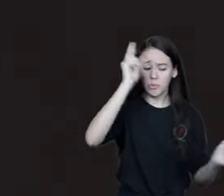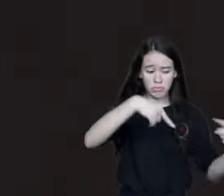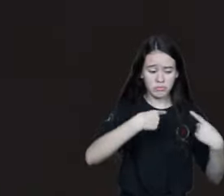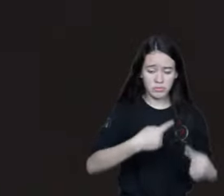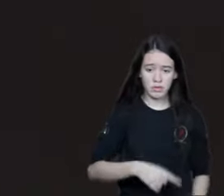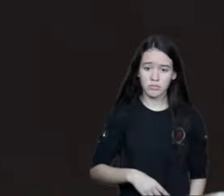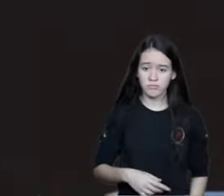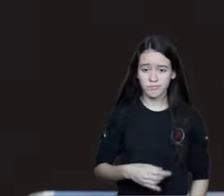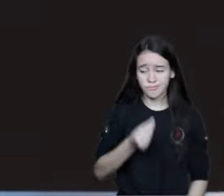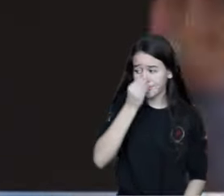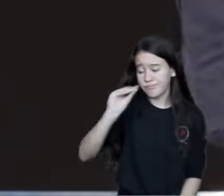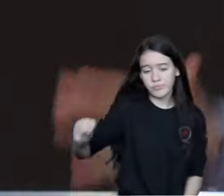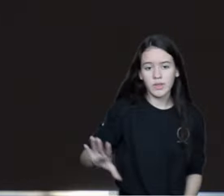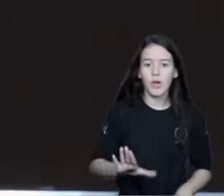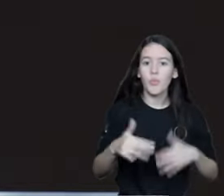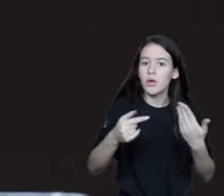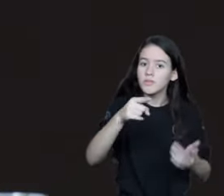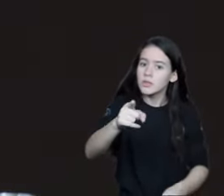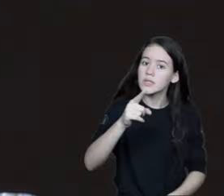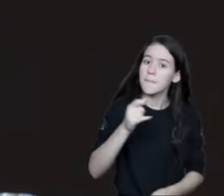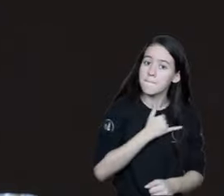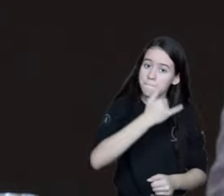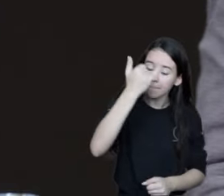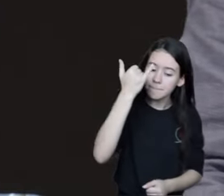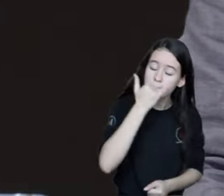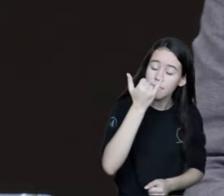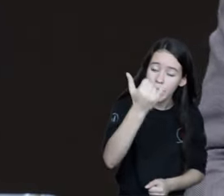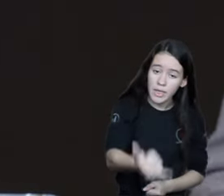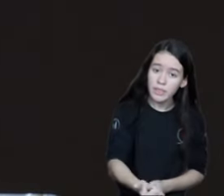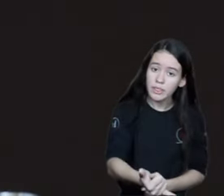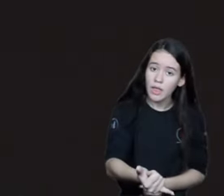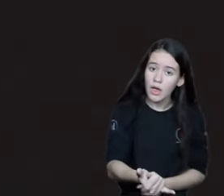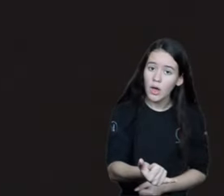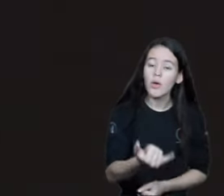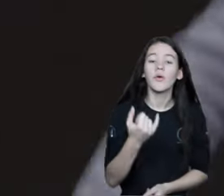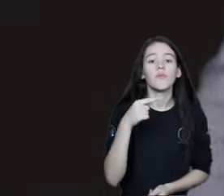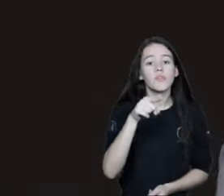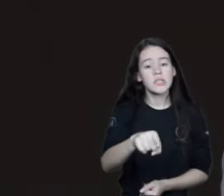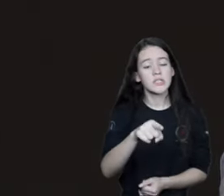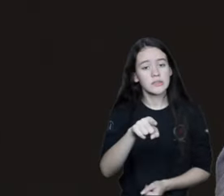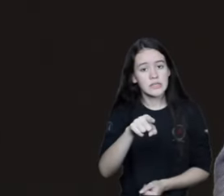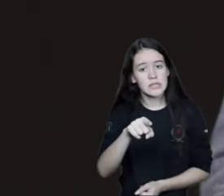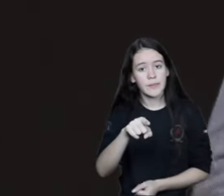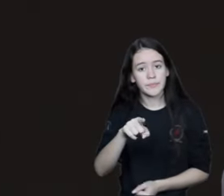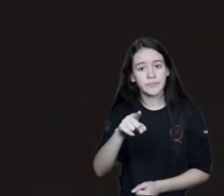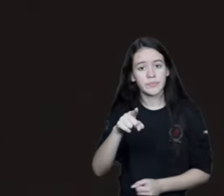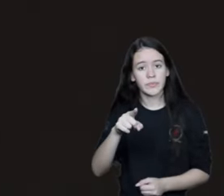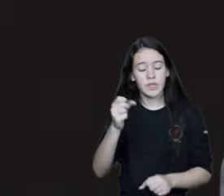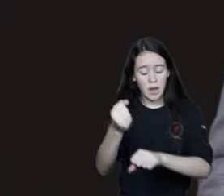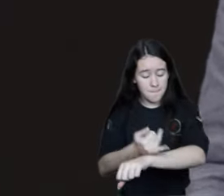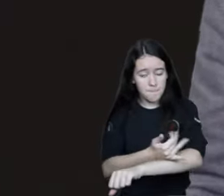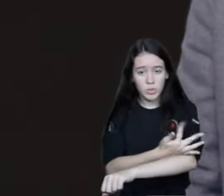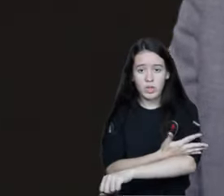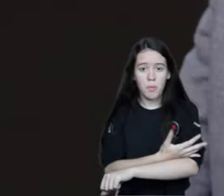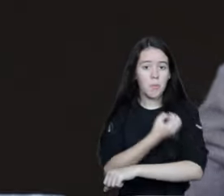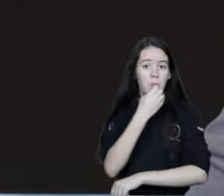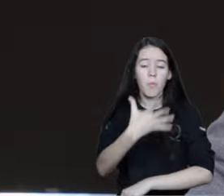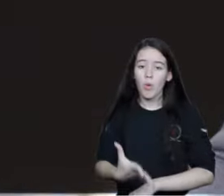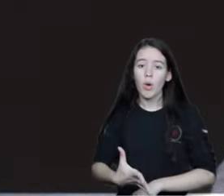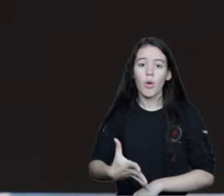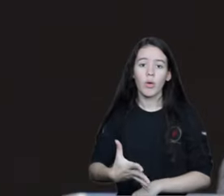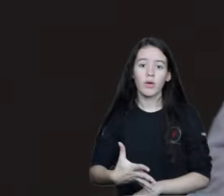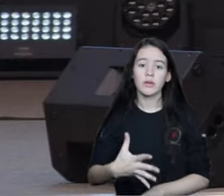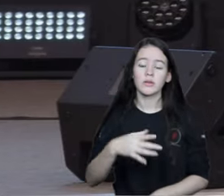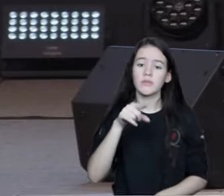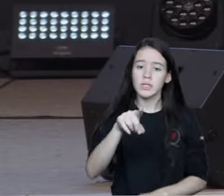fez mal não tá nem aí então quando você libera o perdão você zera o seu caixa emocional e